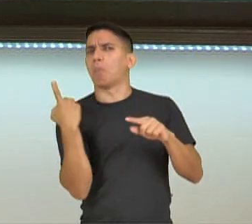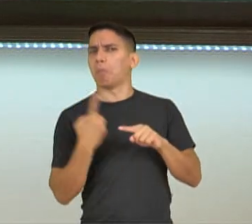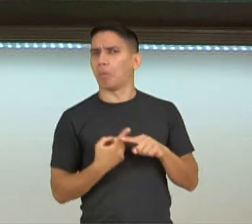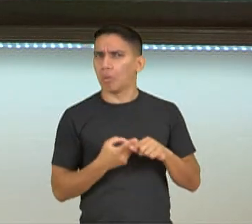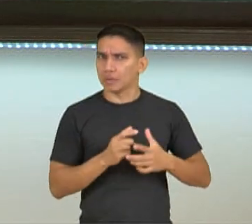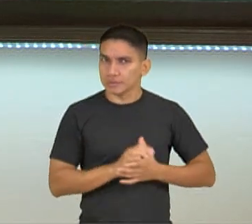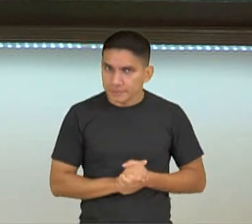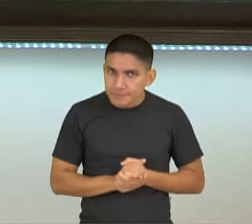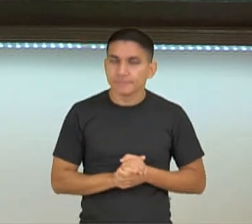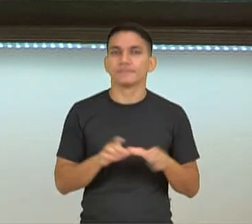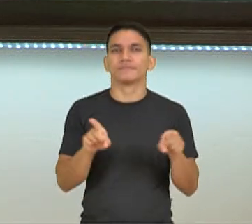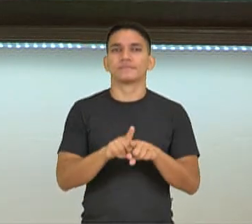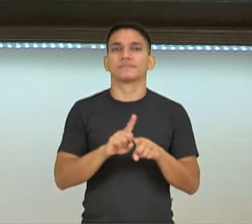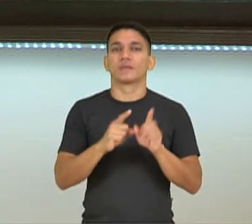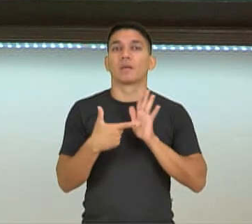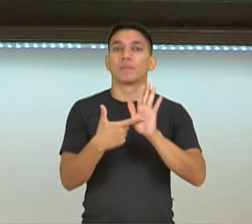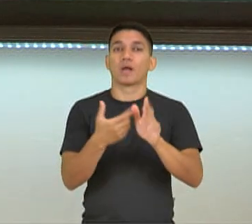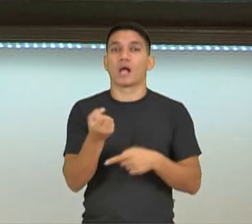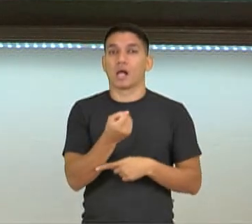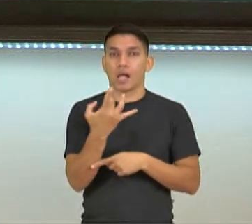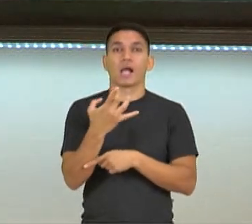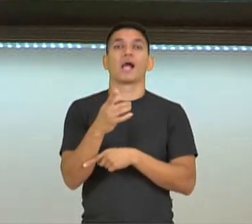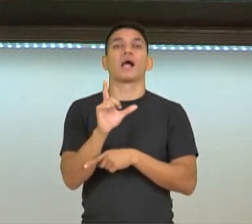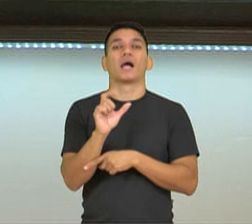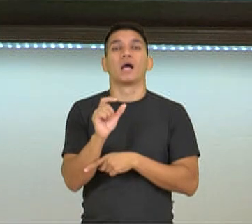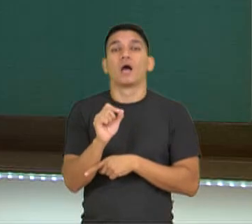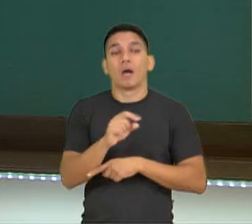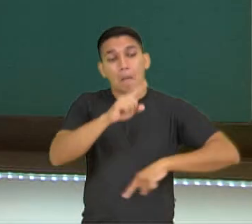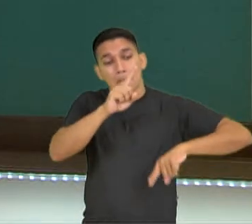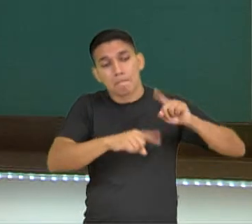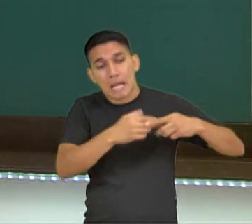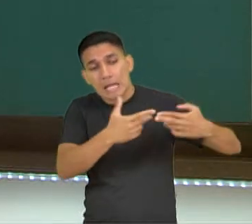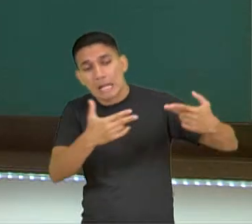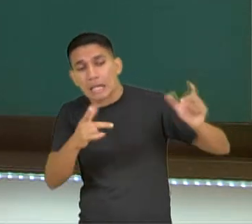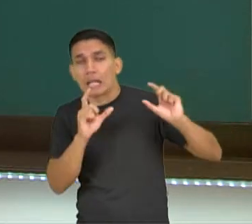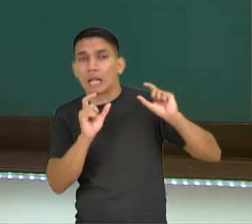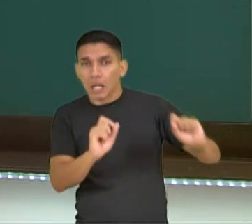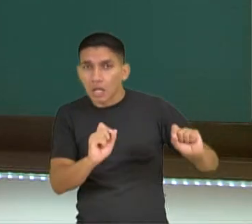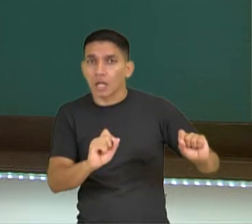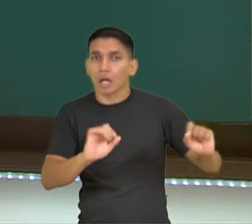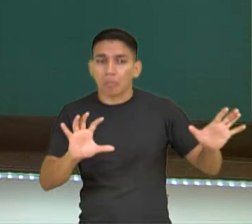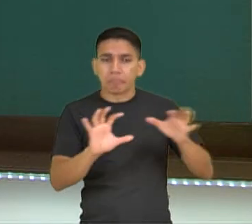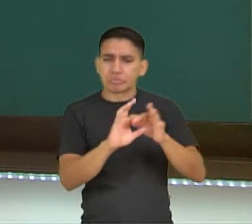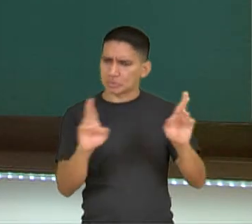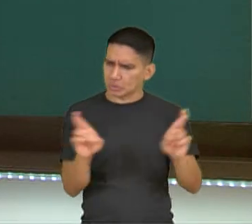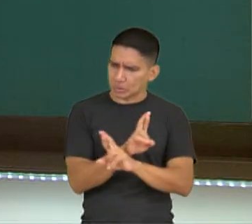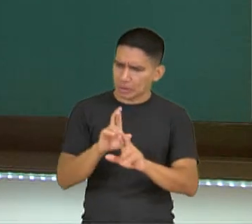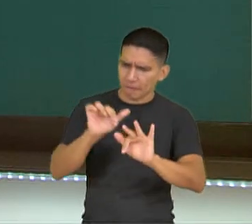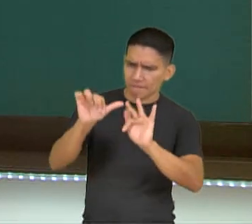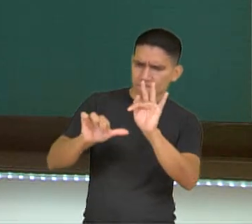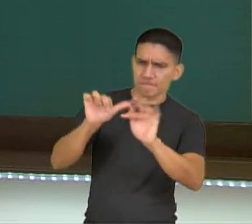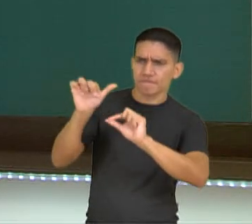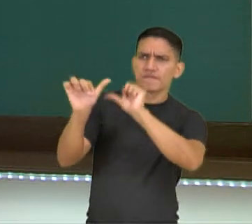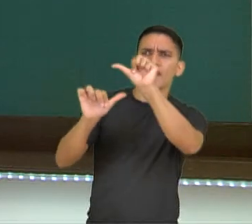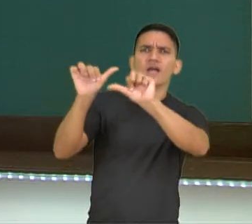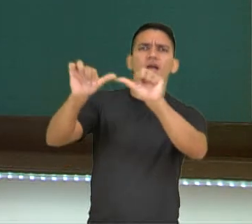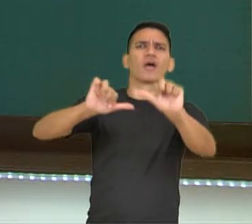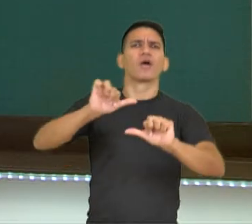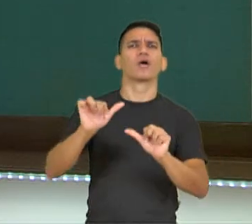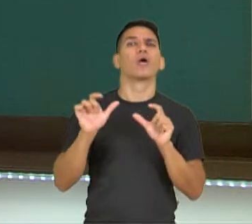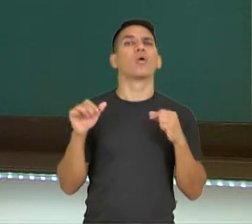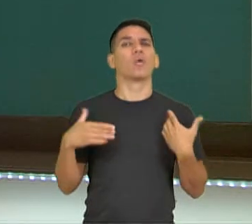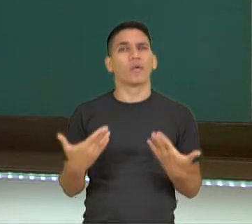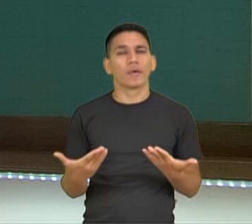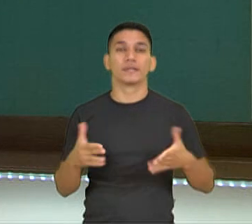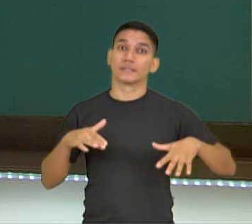E aí a gente traz aqui também o que a matéria tem a ver com os fenômenos. Então vejam, a matéria, como nós